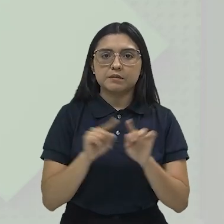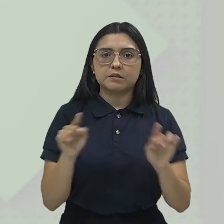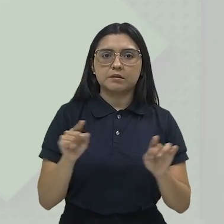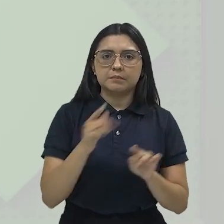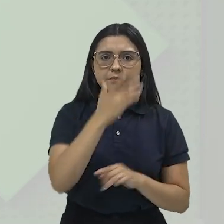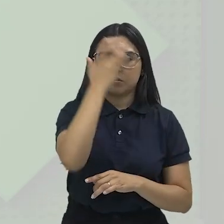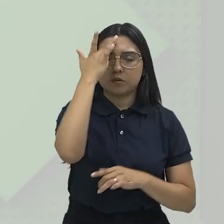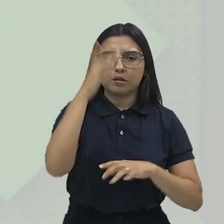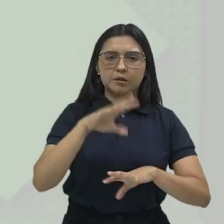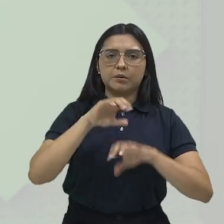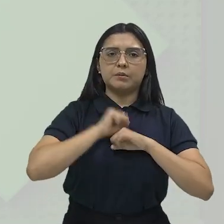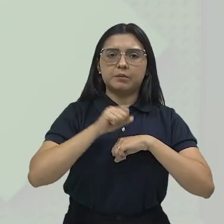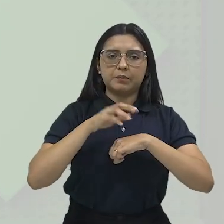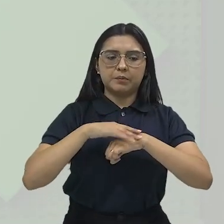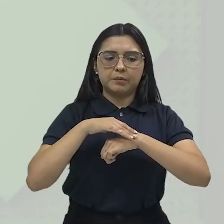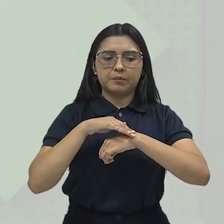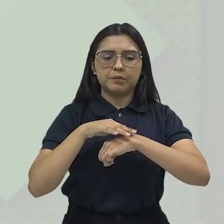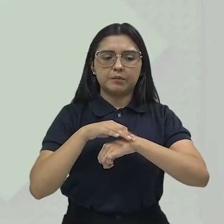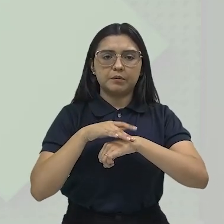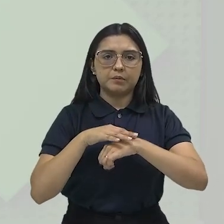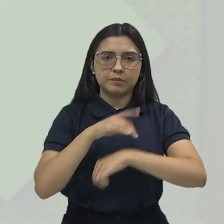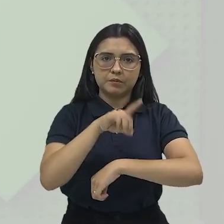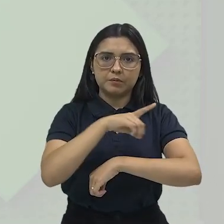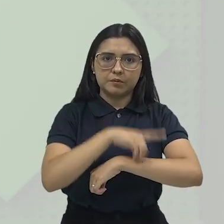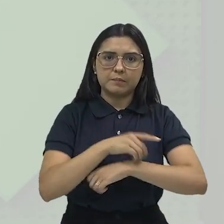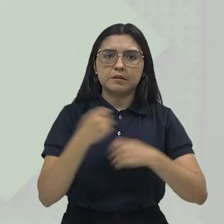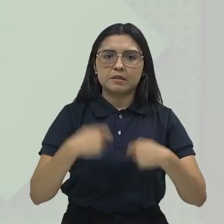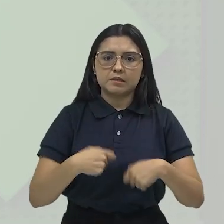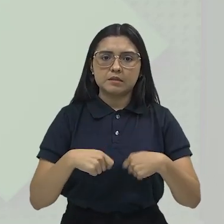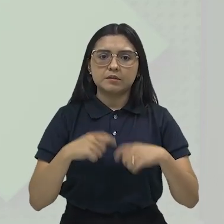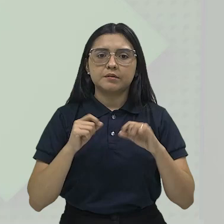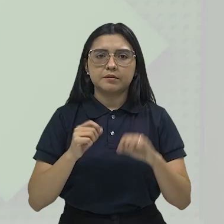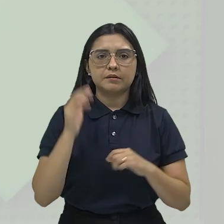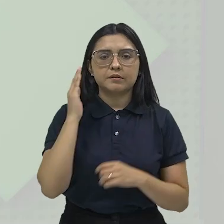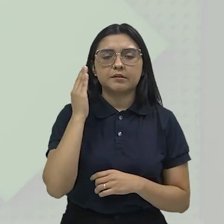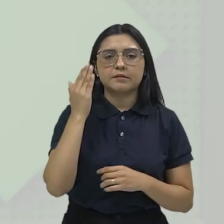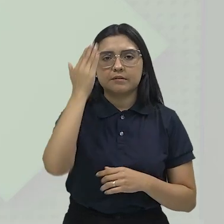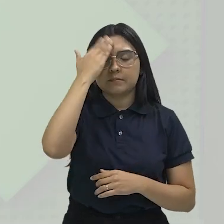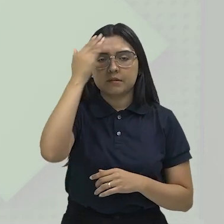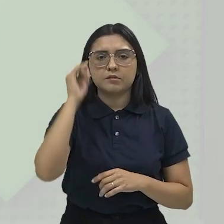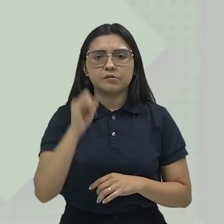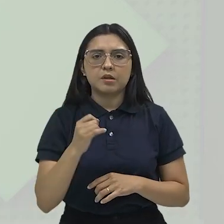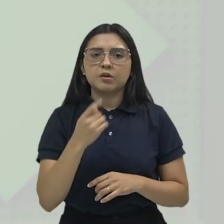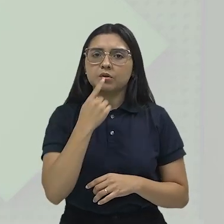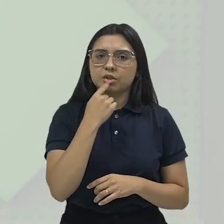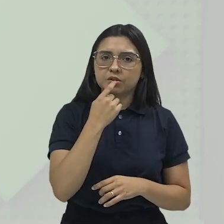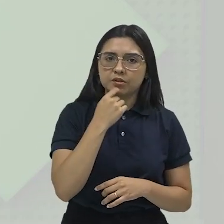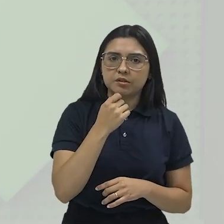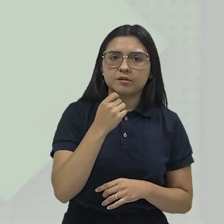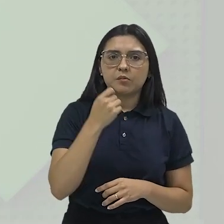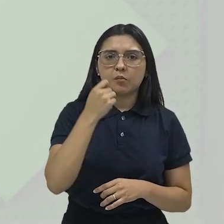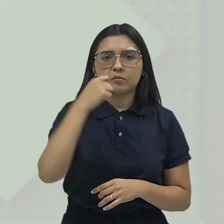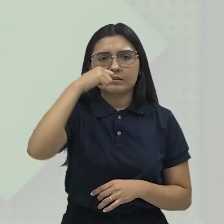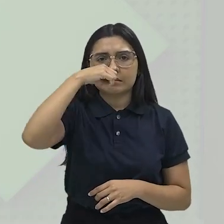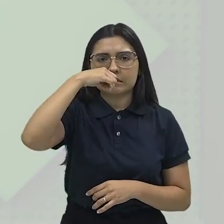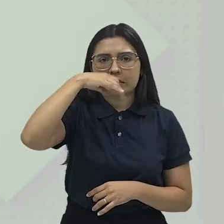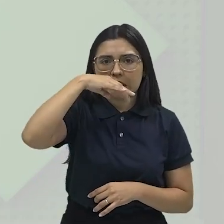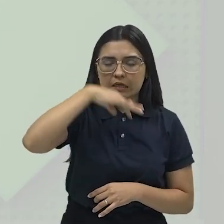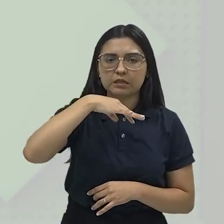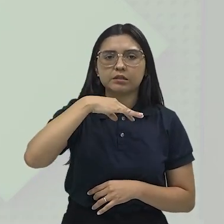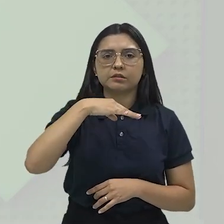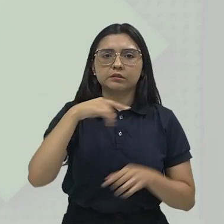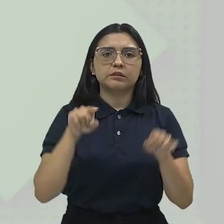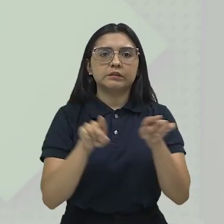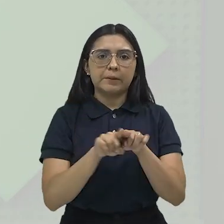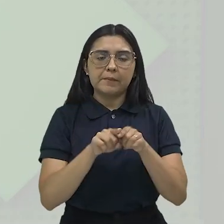está com dengue, ela precisa observar se ela não está tendo sangramentos no nariz, né, se as fezes não aparecem com sangue, também